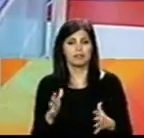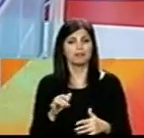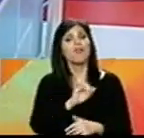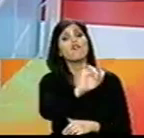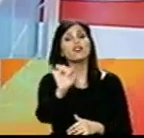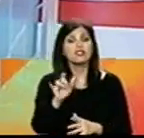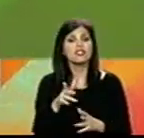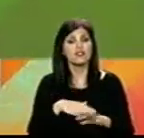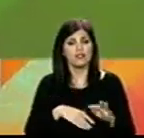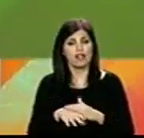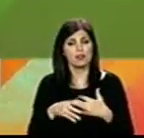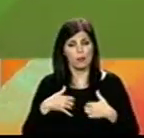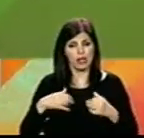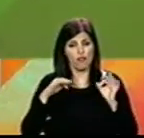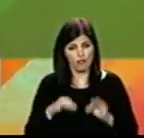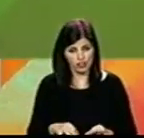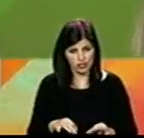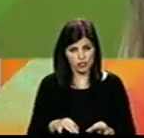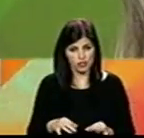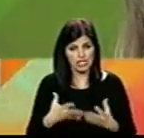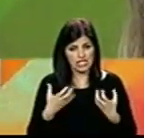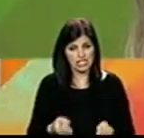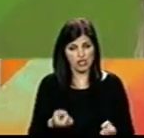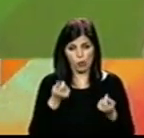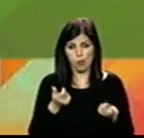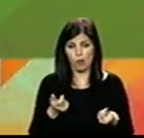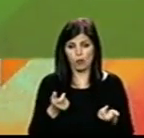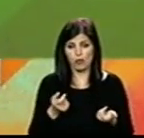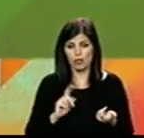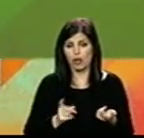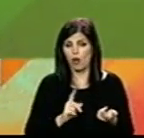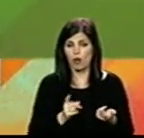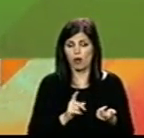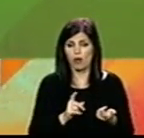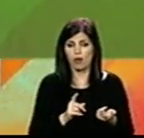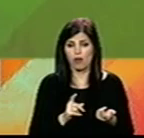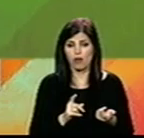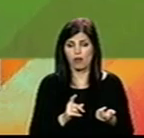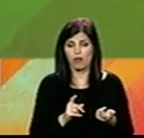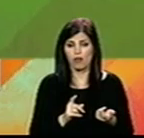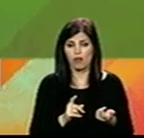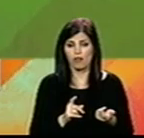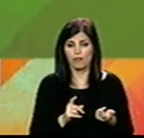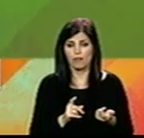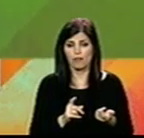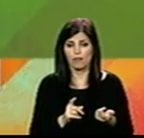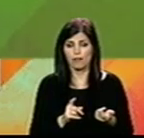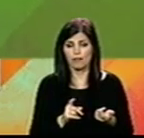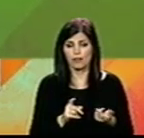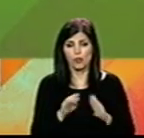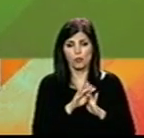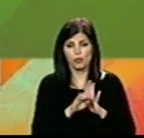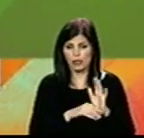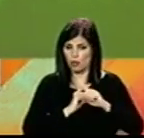fazem mais o bacalhau fresco do que propriamente seco. Sim, meia como cura. Nós, não, é? O bacalhau nosso é diferente, é um bacalhau em salazón, o processo